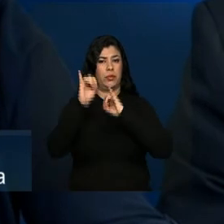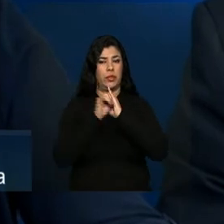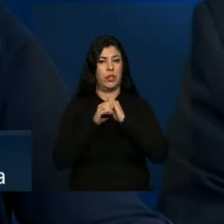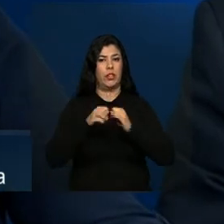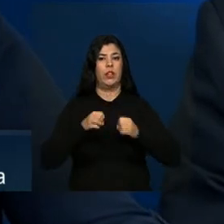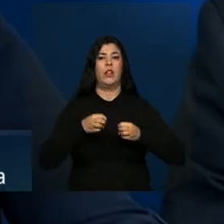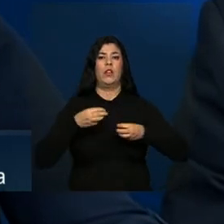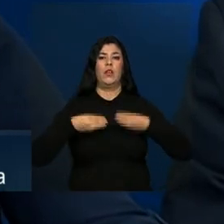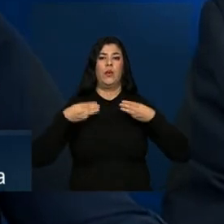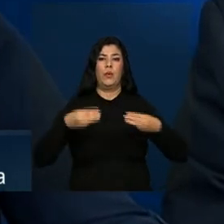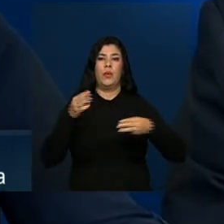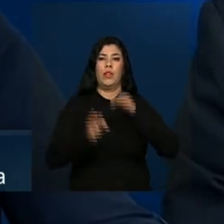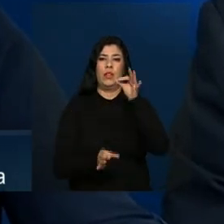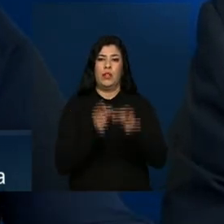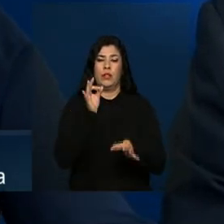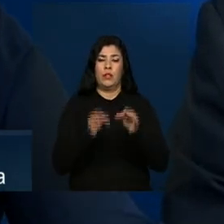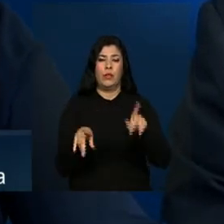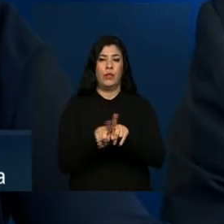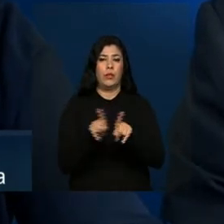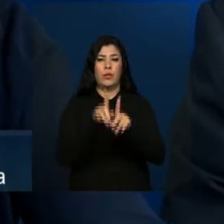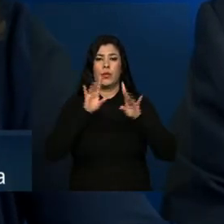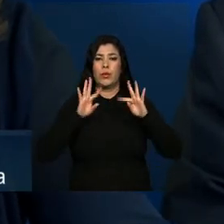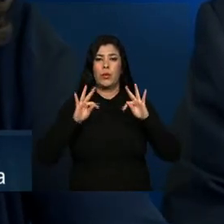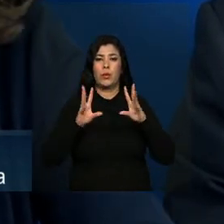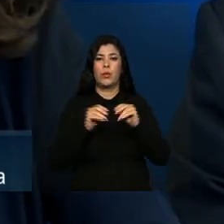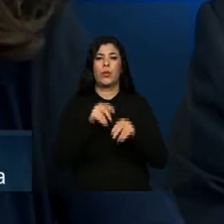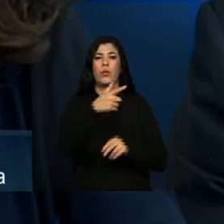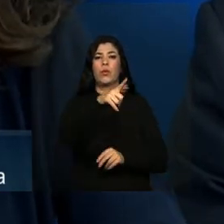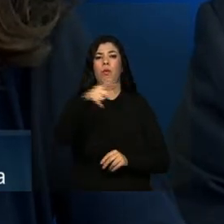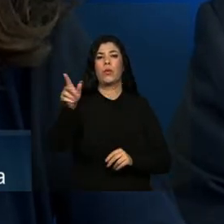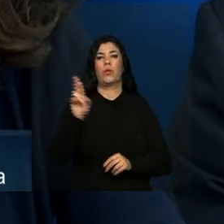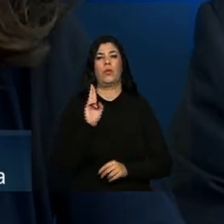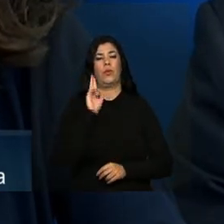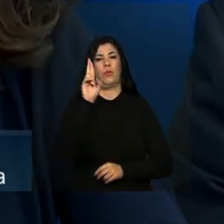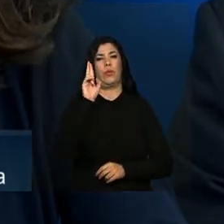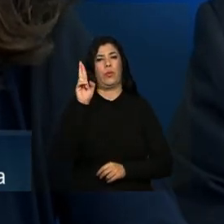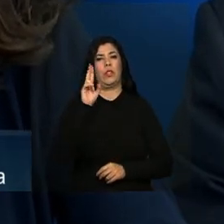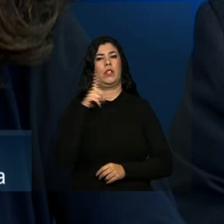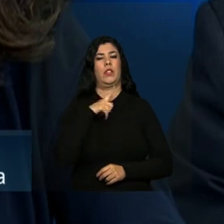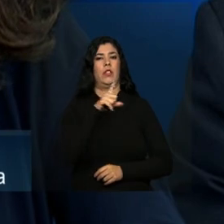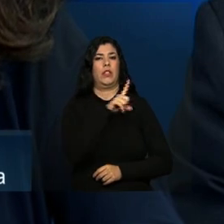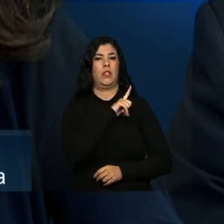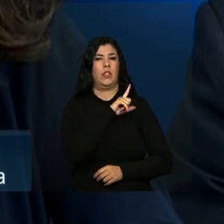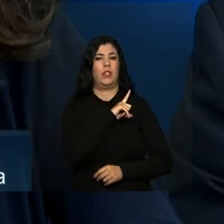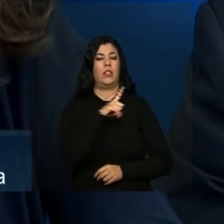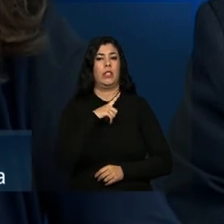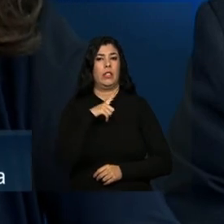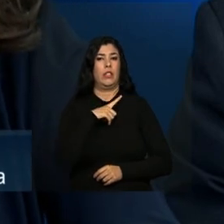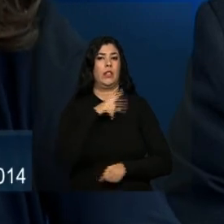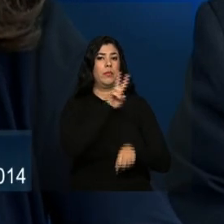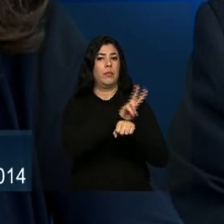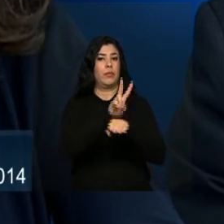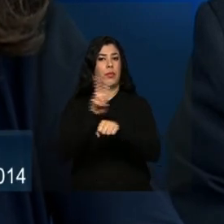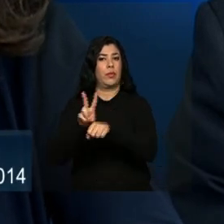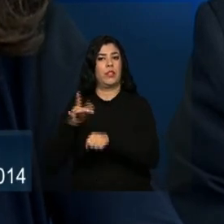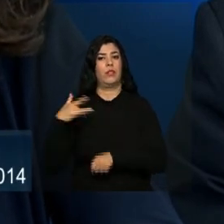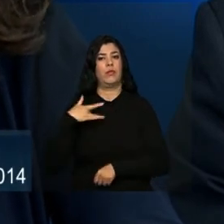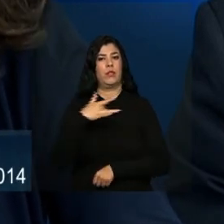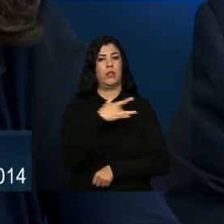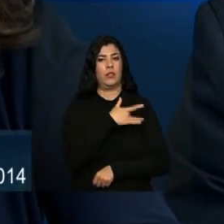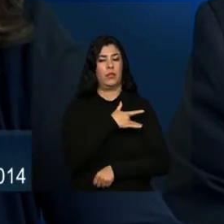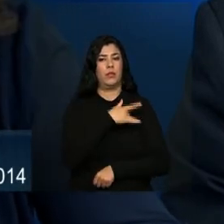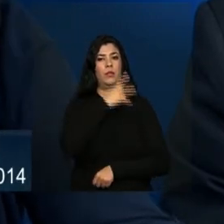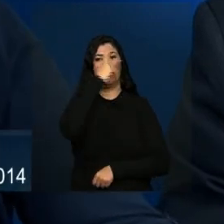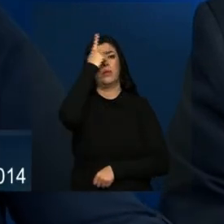e em todos os para todos os órgãos ligados à proteção e à saúde dos